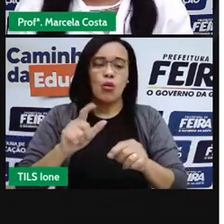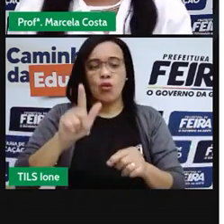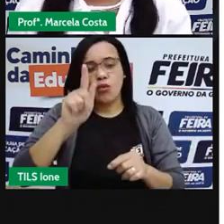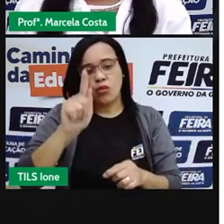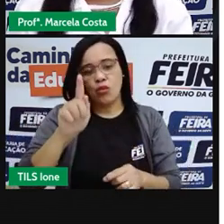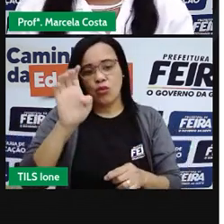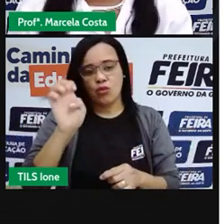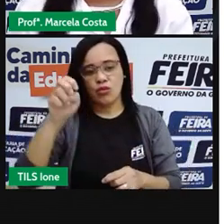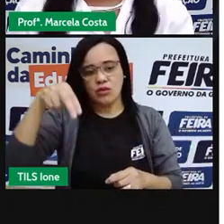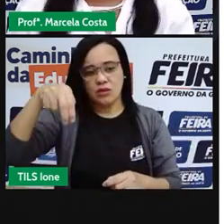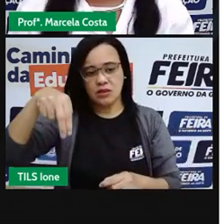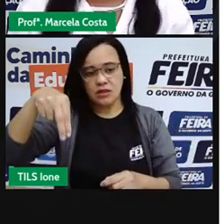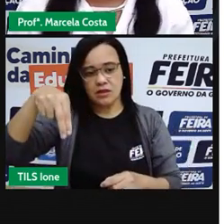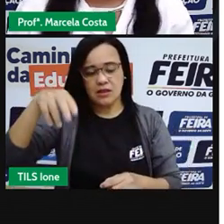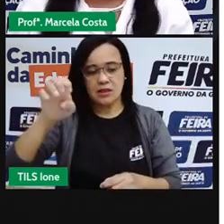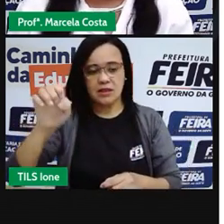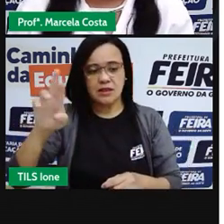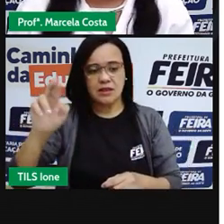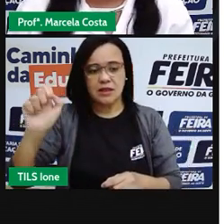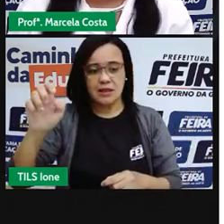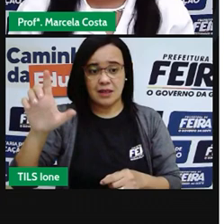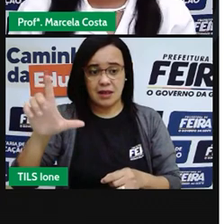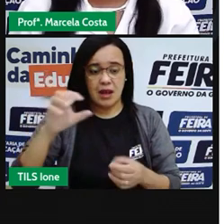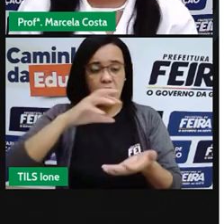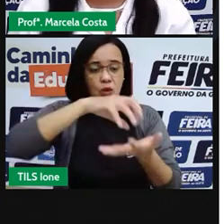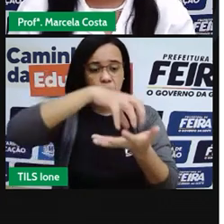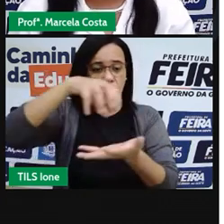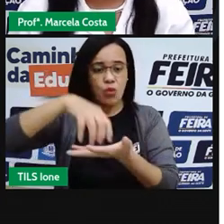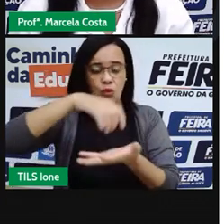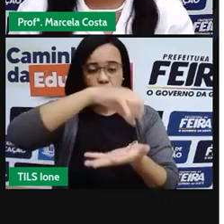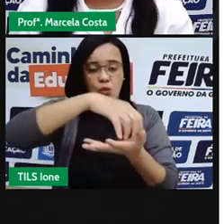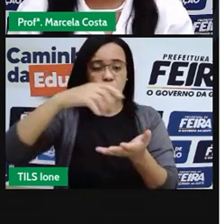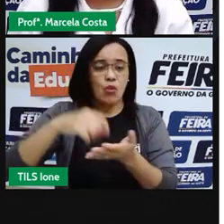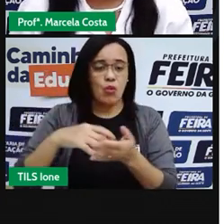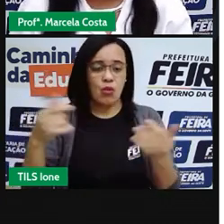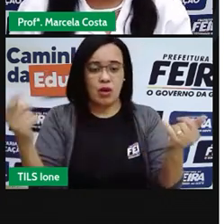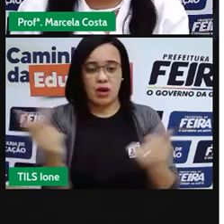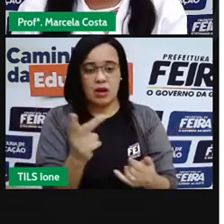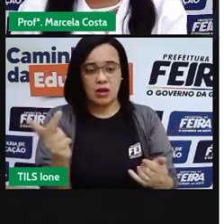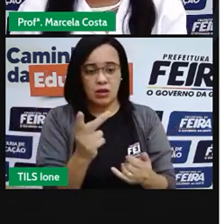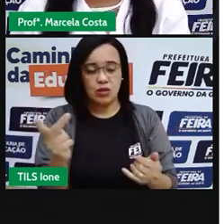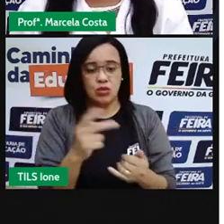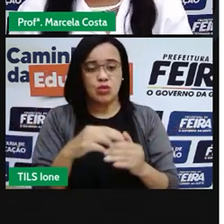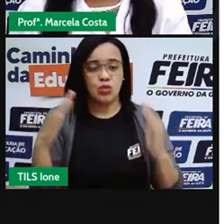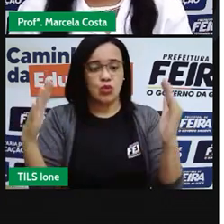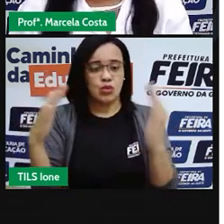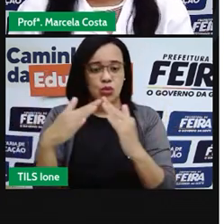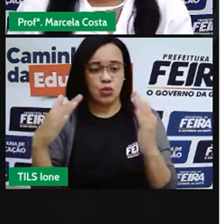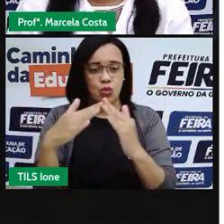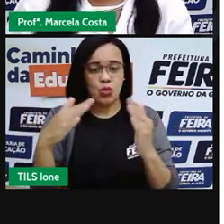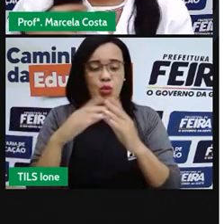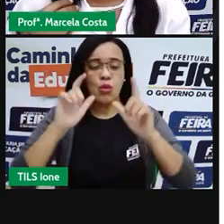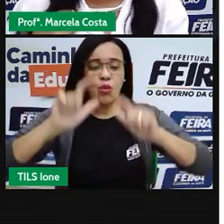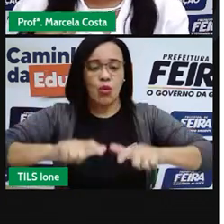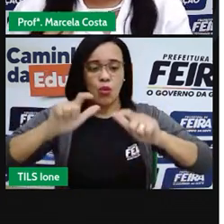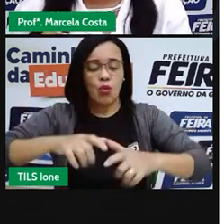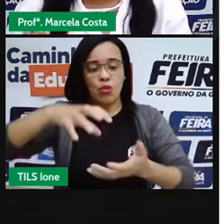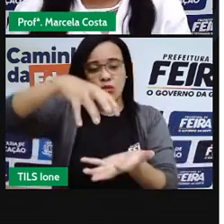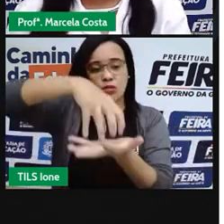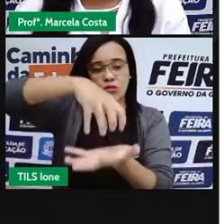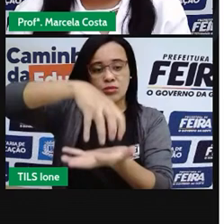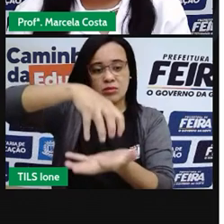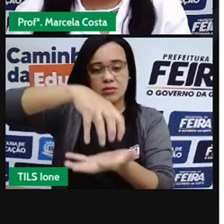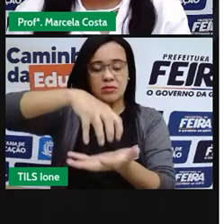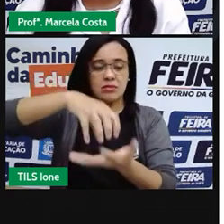que liga as praças Prós da Mota e o Nordestino, ali no centro da cidade. Essa construção